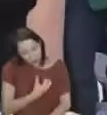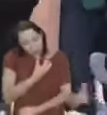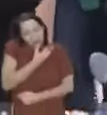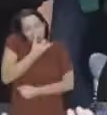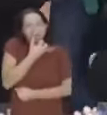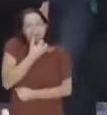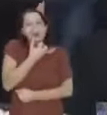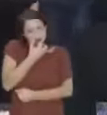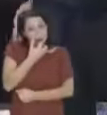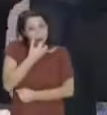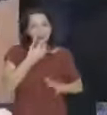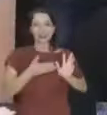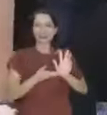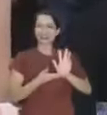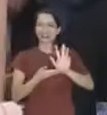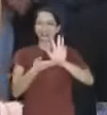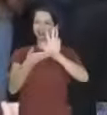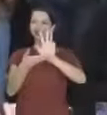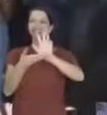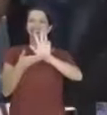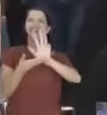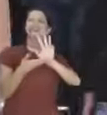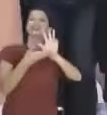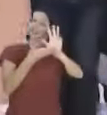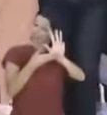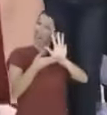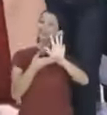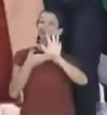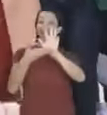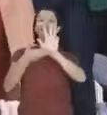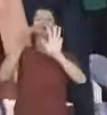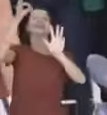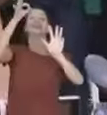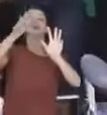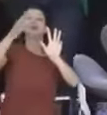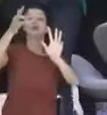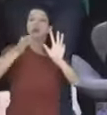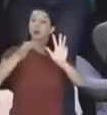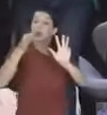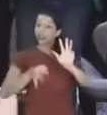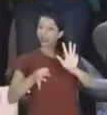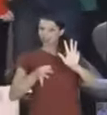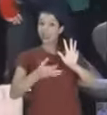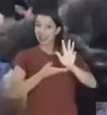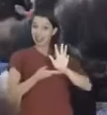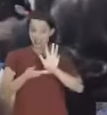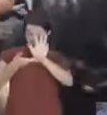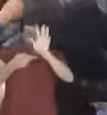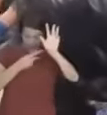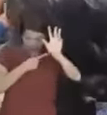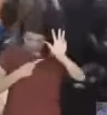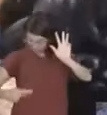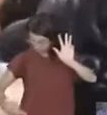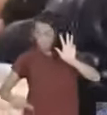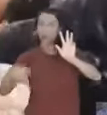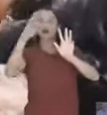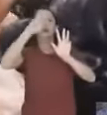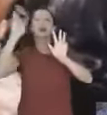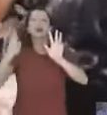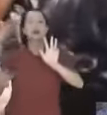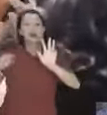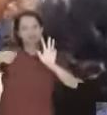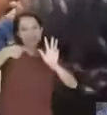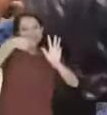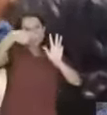Lulalá, com dignidade. Lulalá, o Brasil merece outra